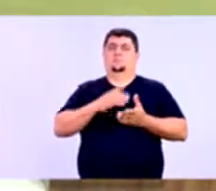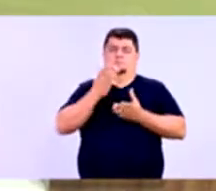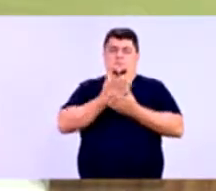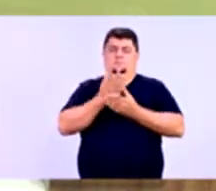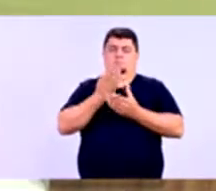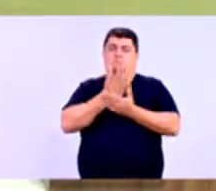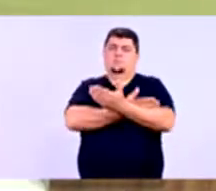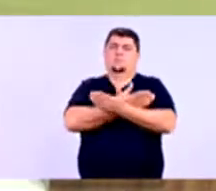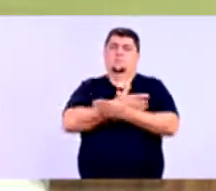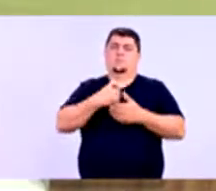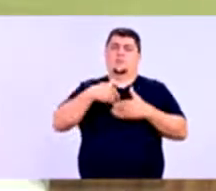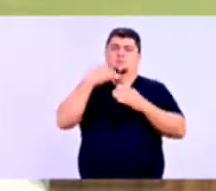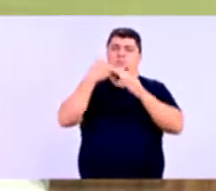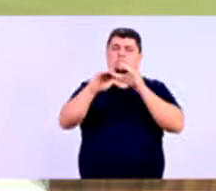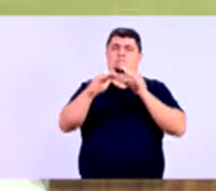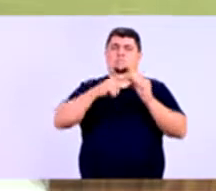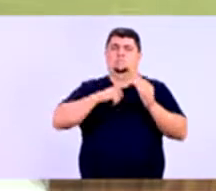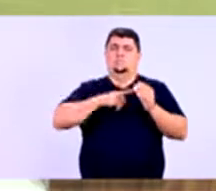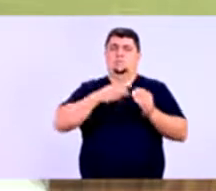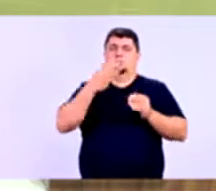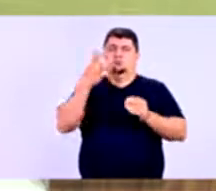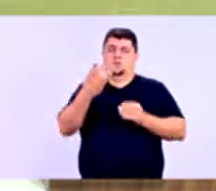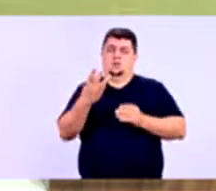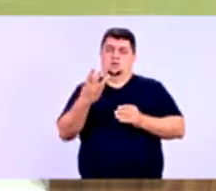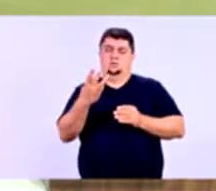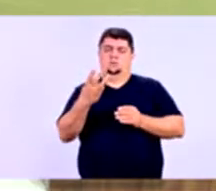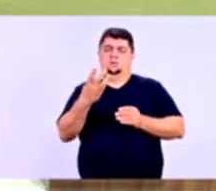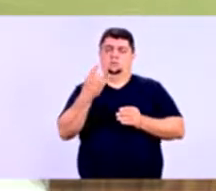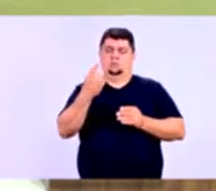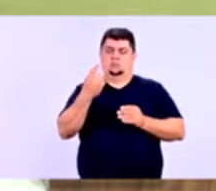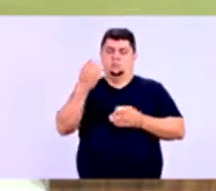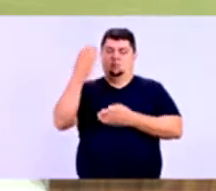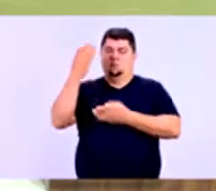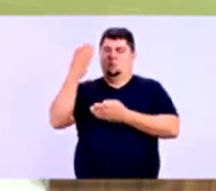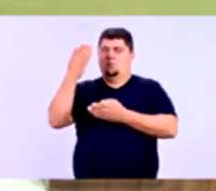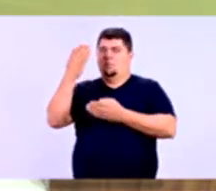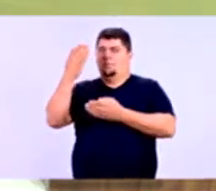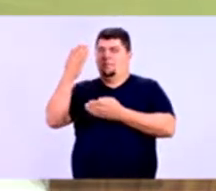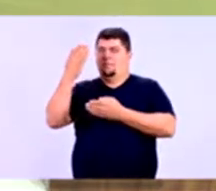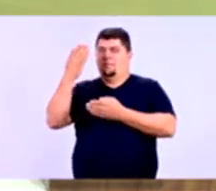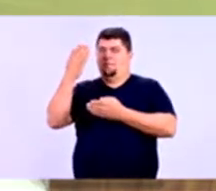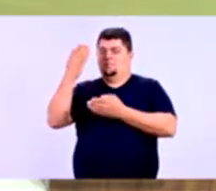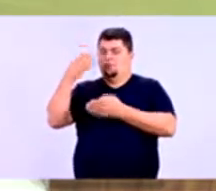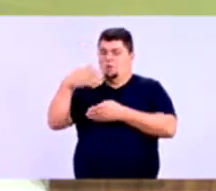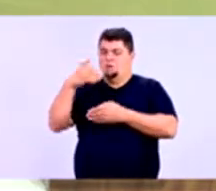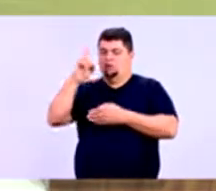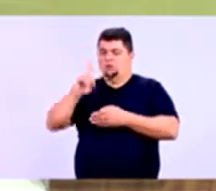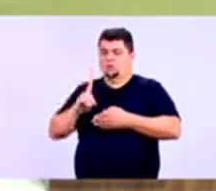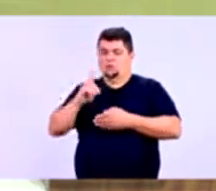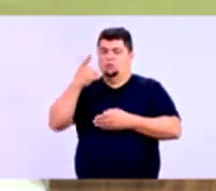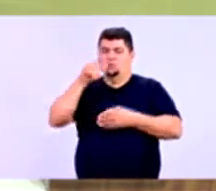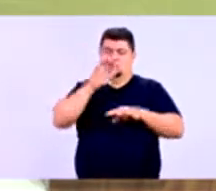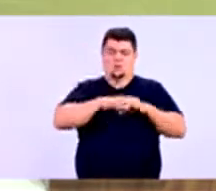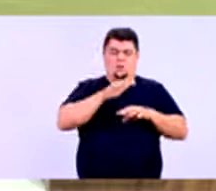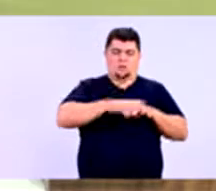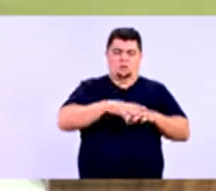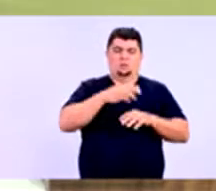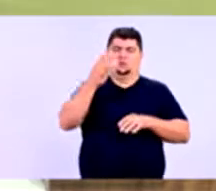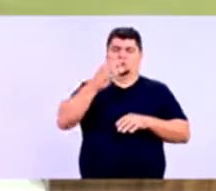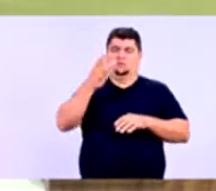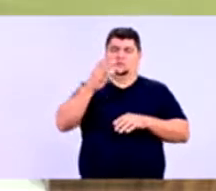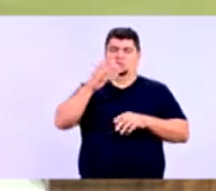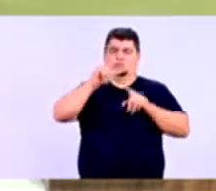as provas hoje, esse e-mail tinha 3 arquivos. Um com a prova de Direito, outro com a prova de Matemática e um terceiro arquivo com